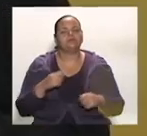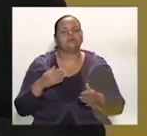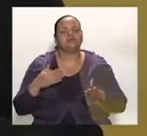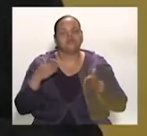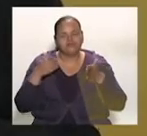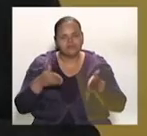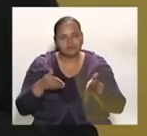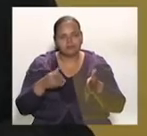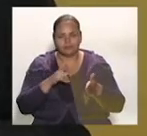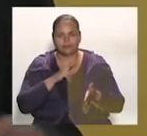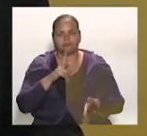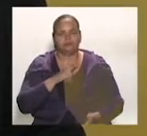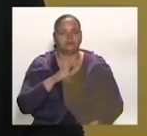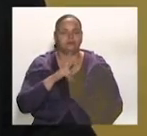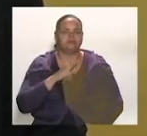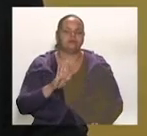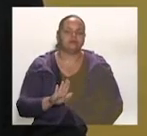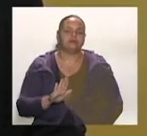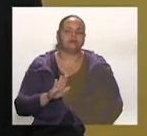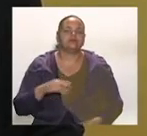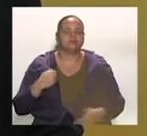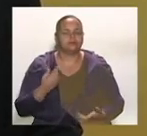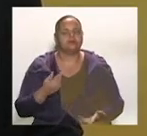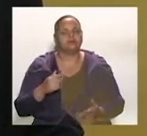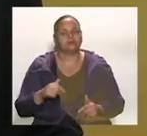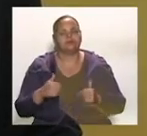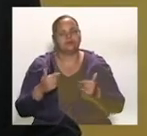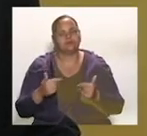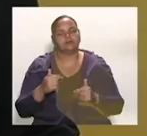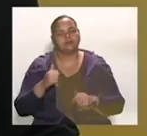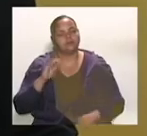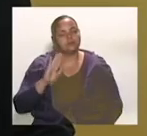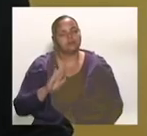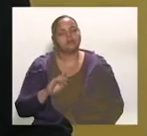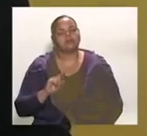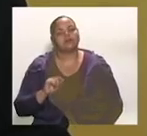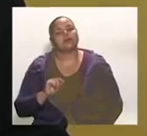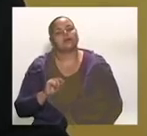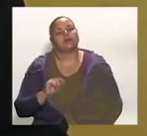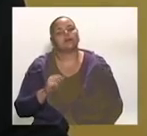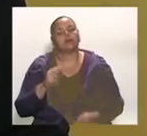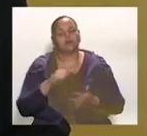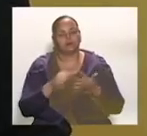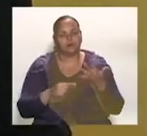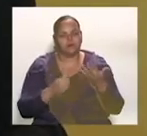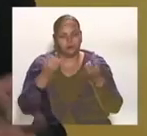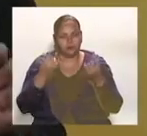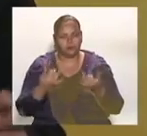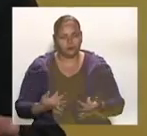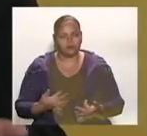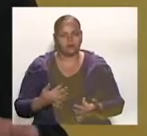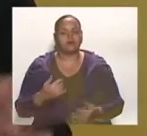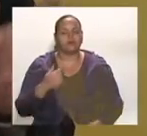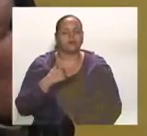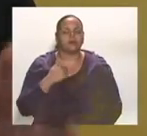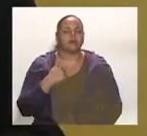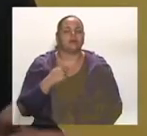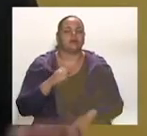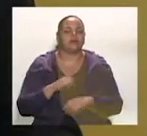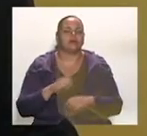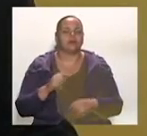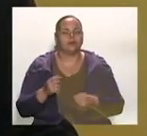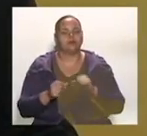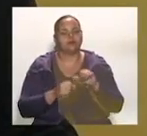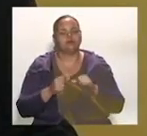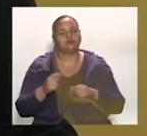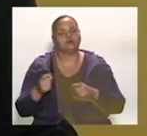que essa questão do doping é uma questão de uma importância tão grande que ela merece um viés